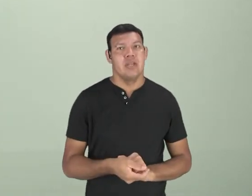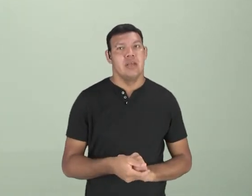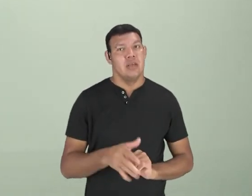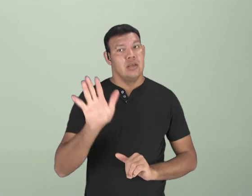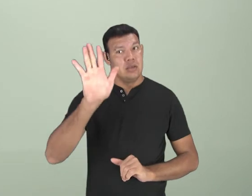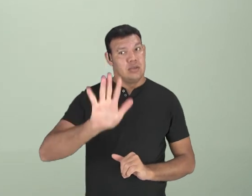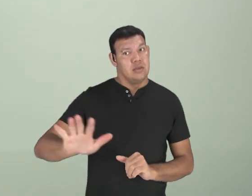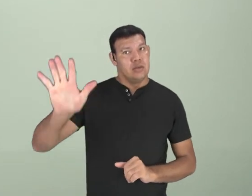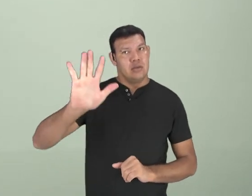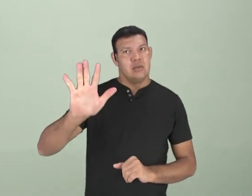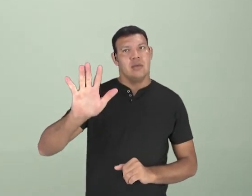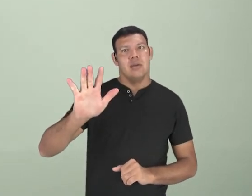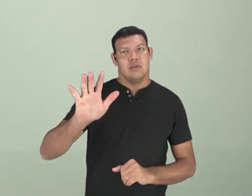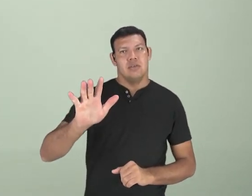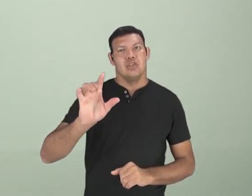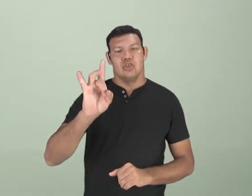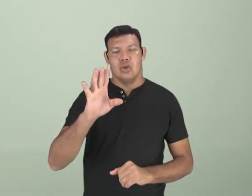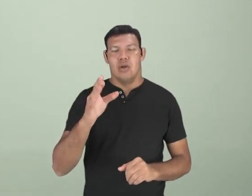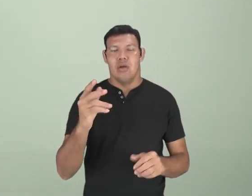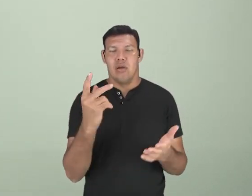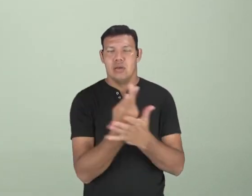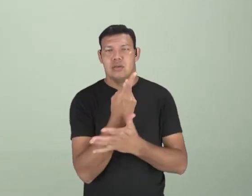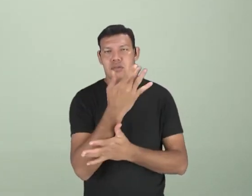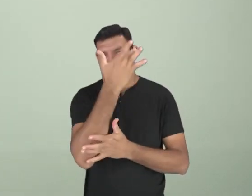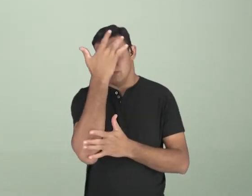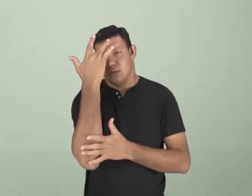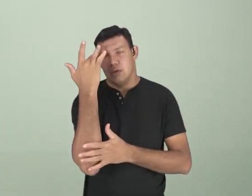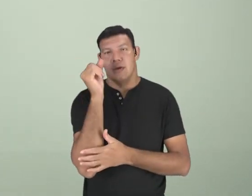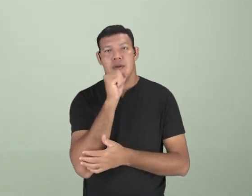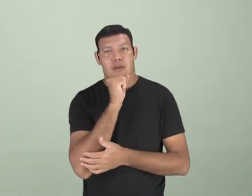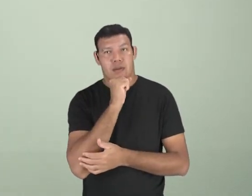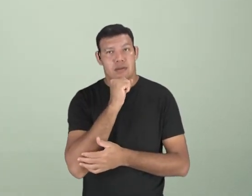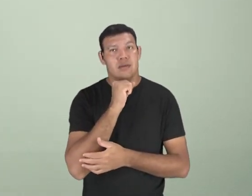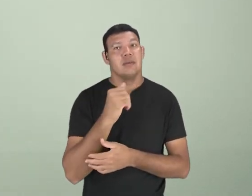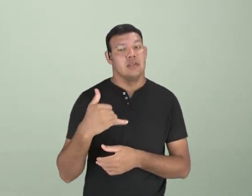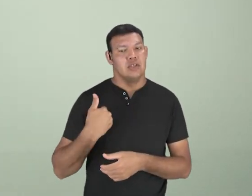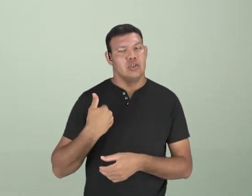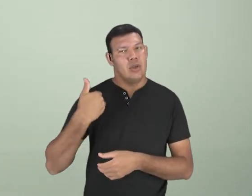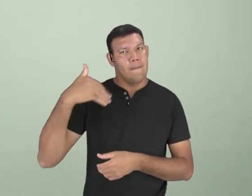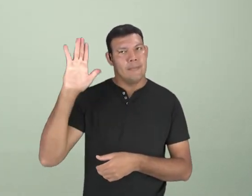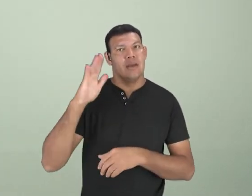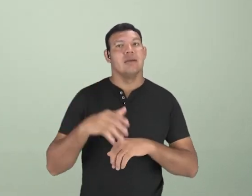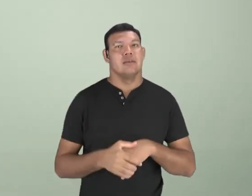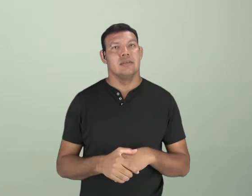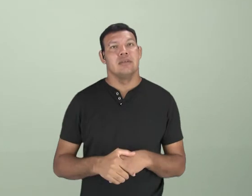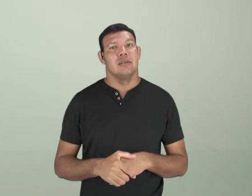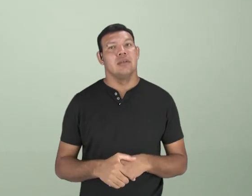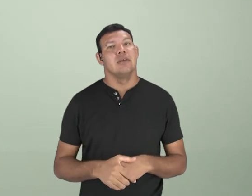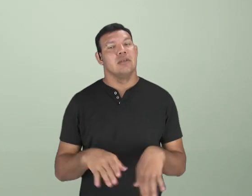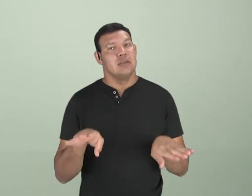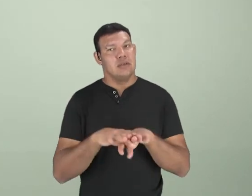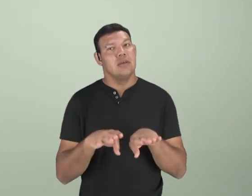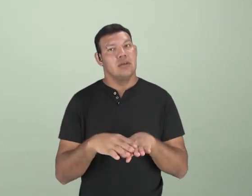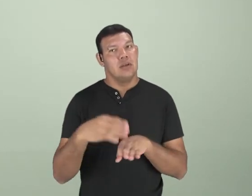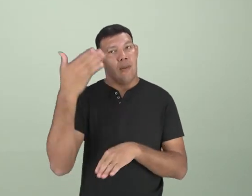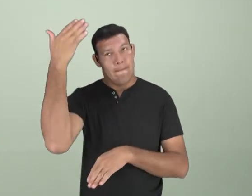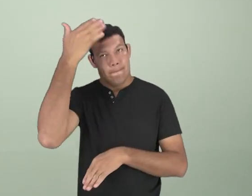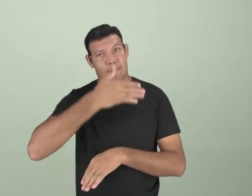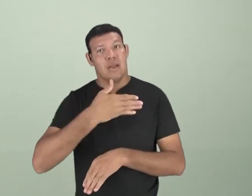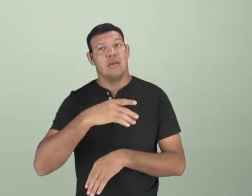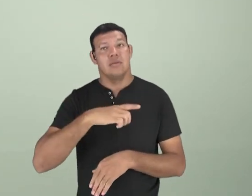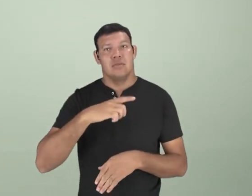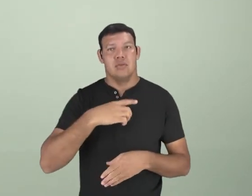mais velhas. Crianças com má nutrição podem vir a adquirir essas doenças, tá? Além disso, já é provado que existe um